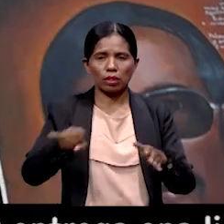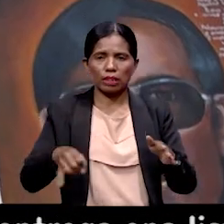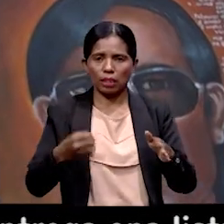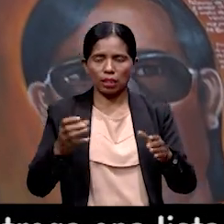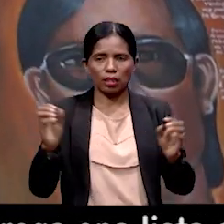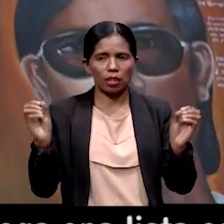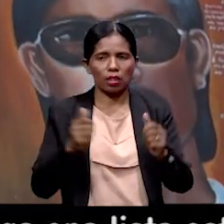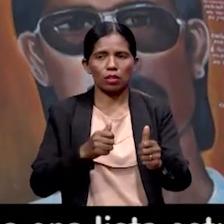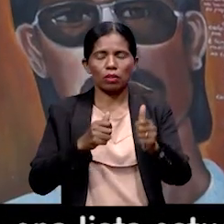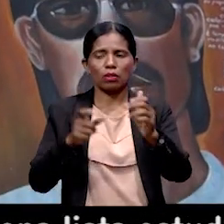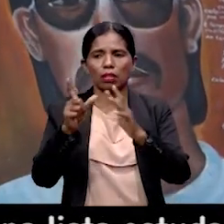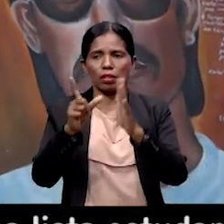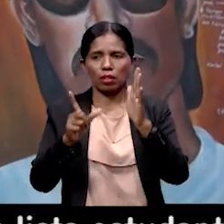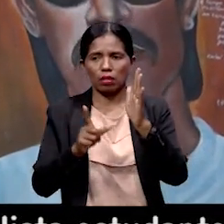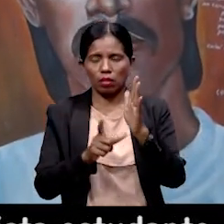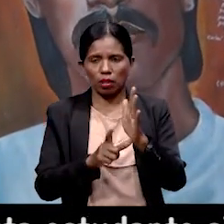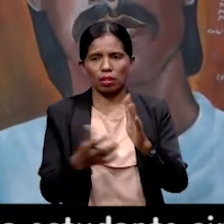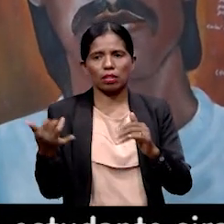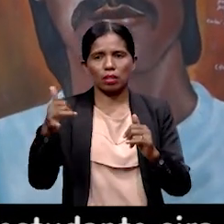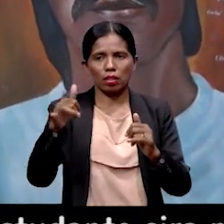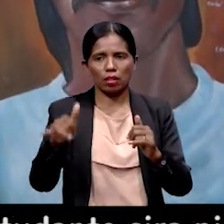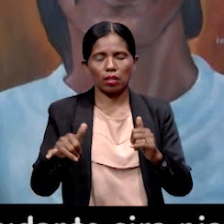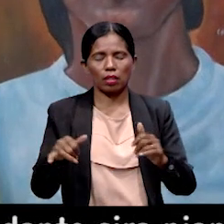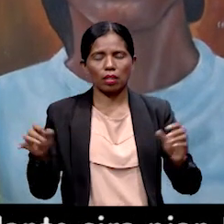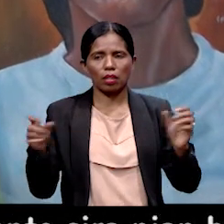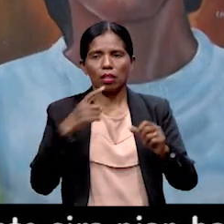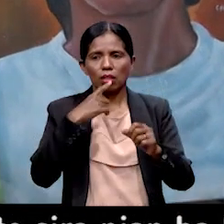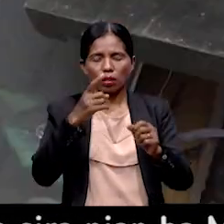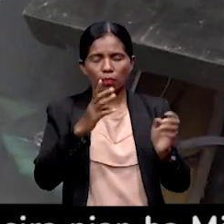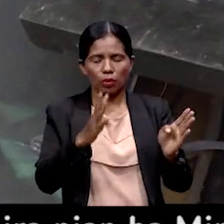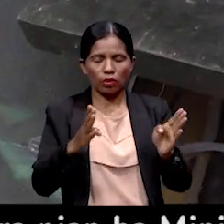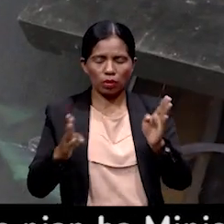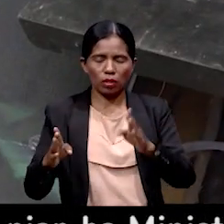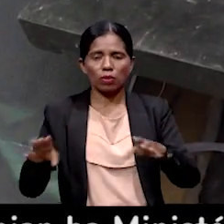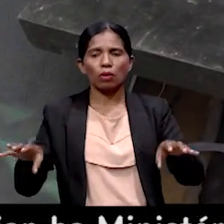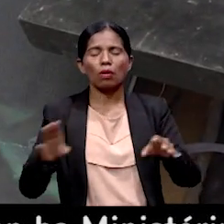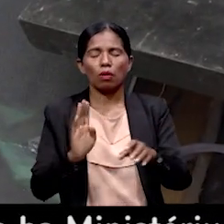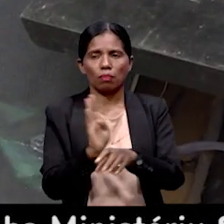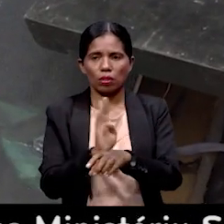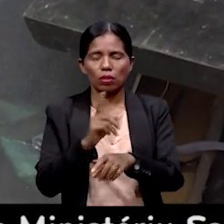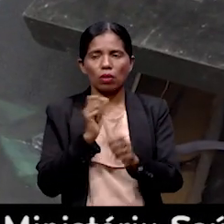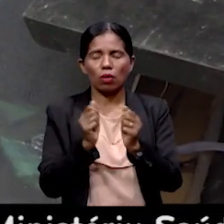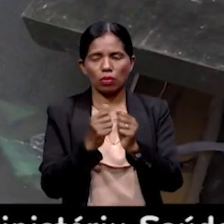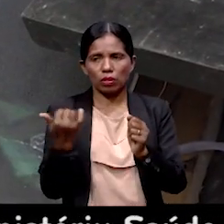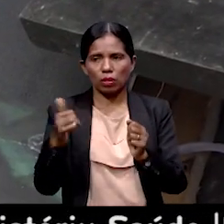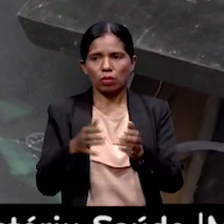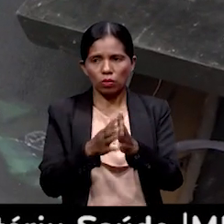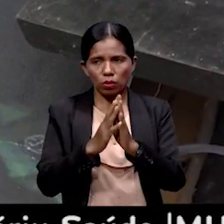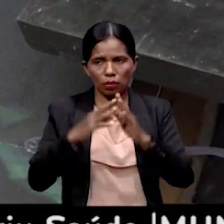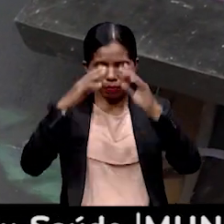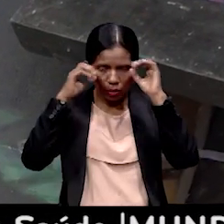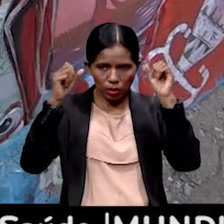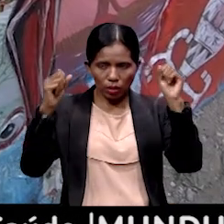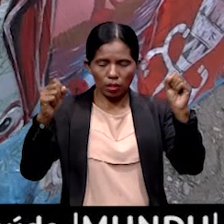la cumpre princípio expropriação, lhe la convoca processo negociação russira. Também o russo presidente da República Francisco